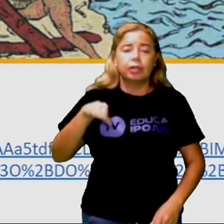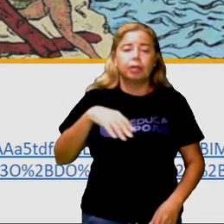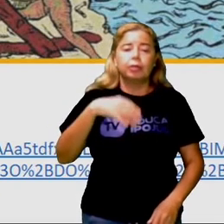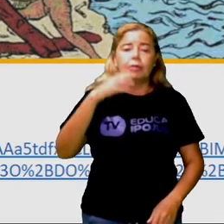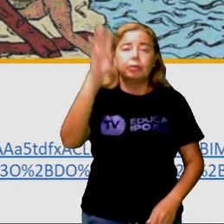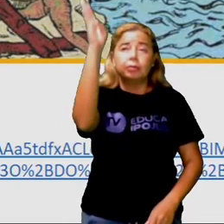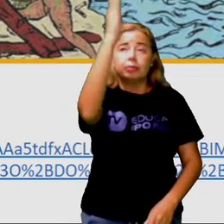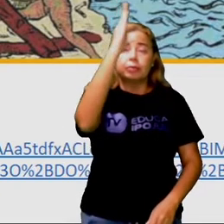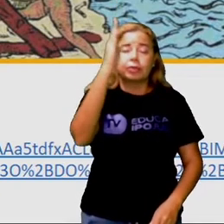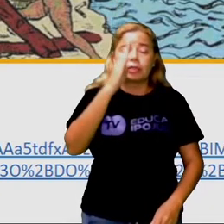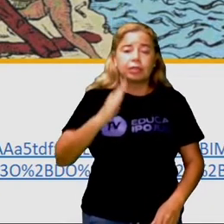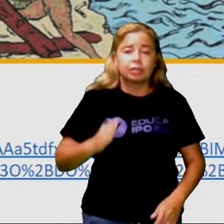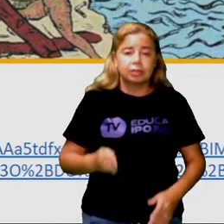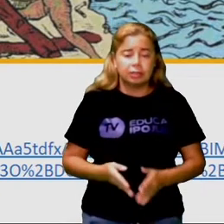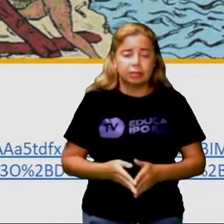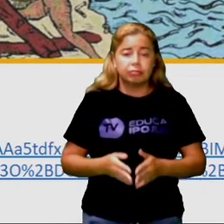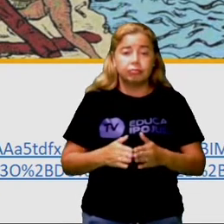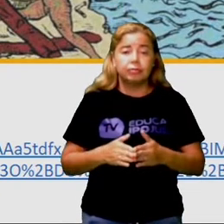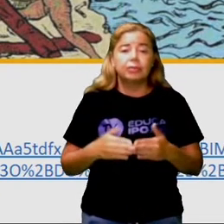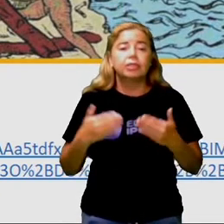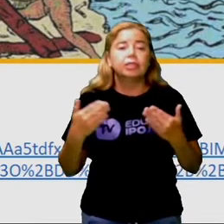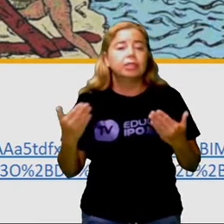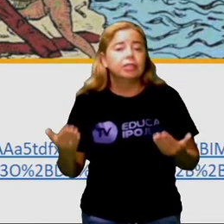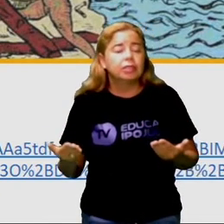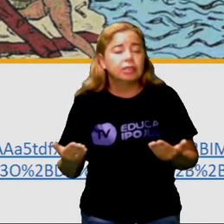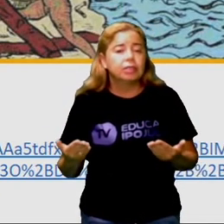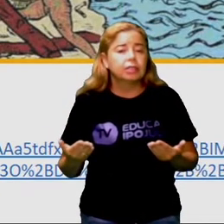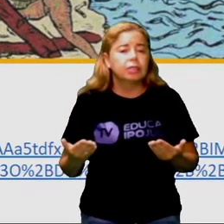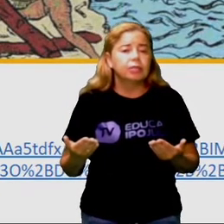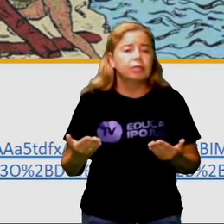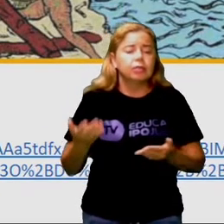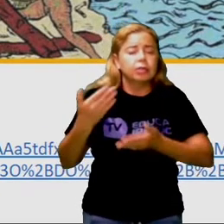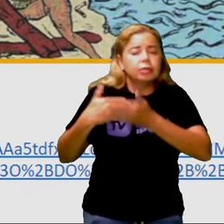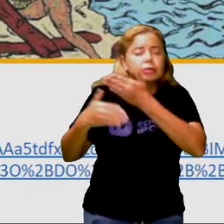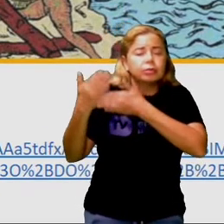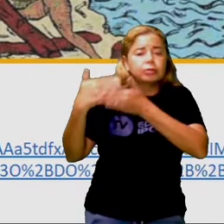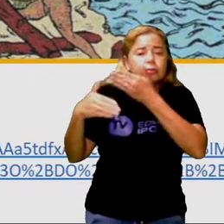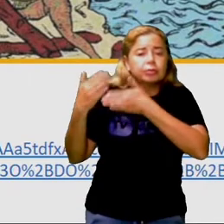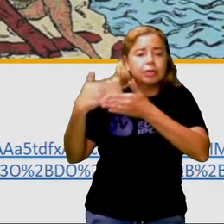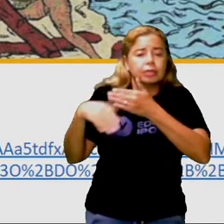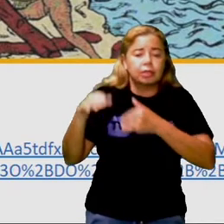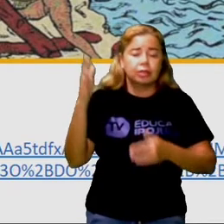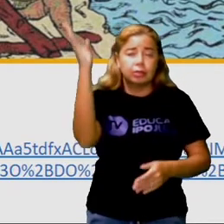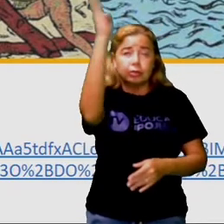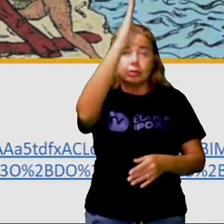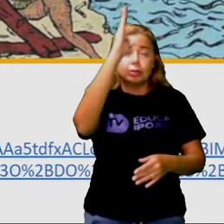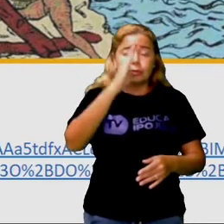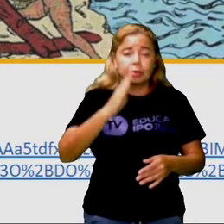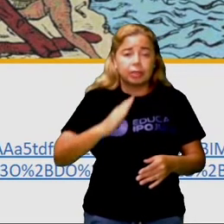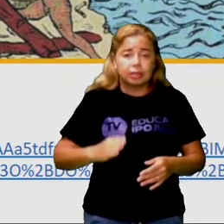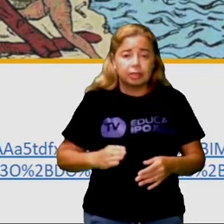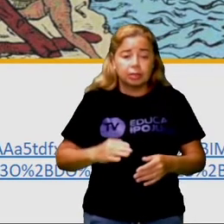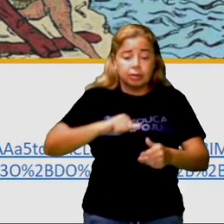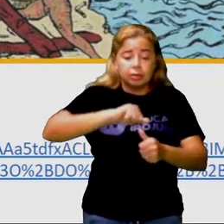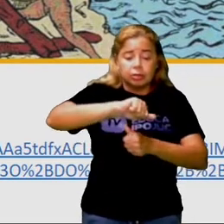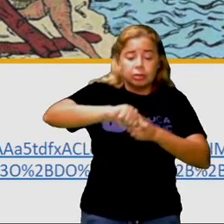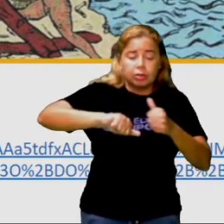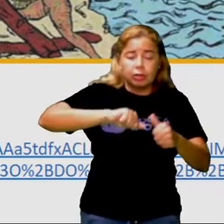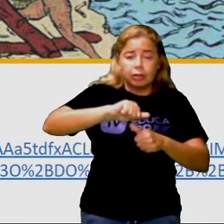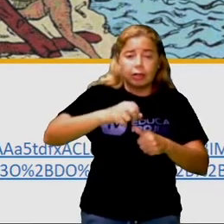do descobrimento, o principal produto de troca de escambo era o pau-brasil.